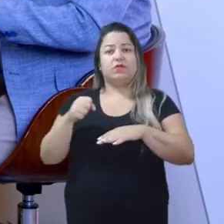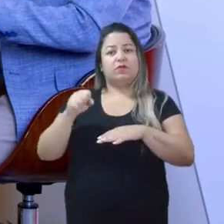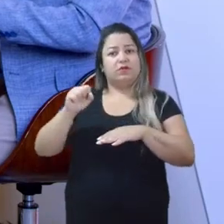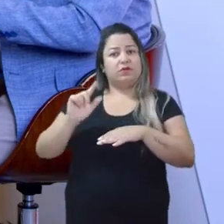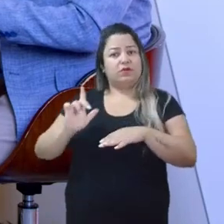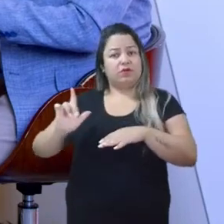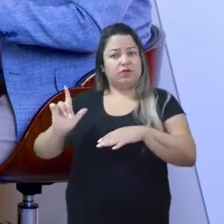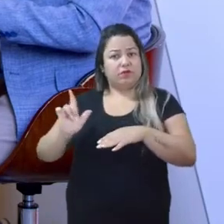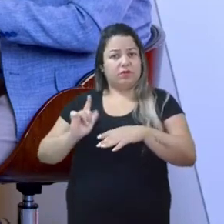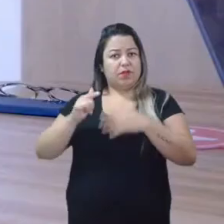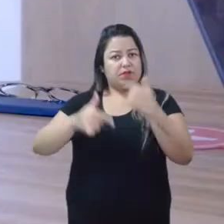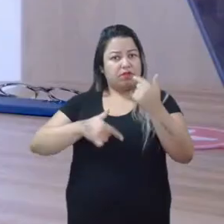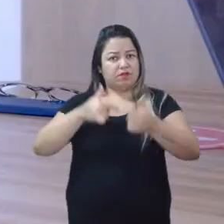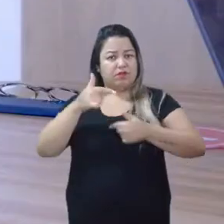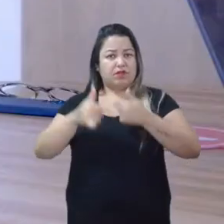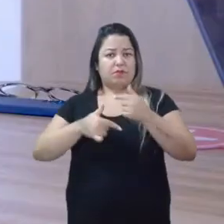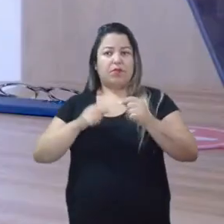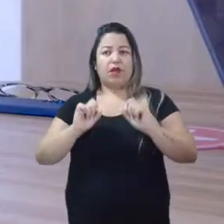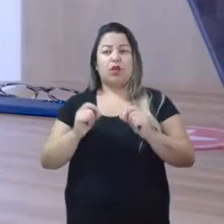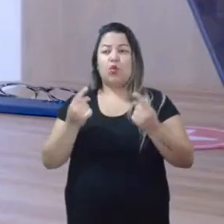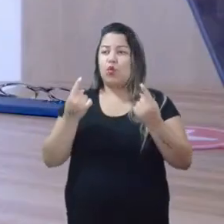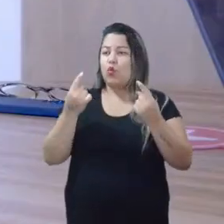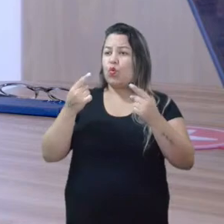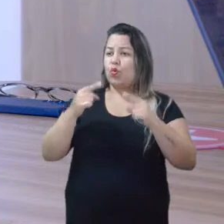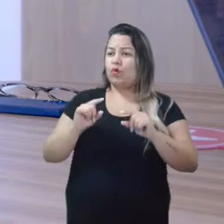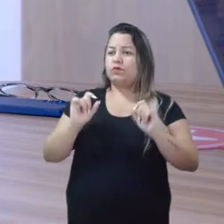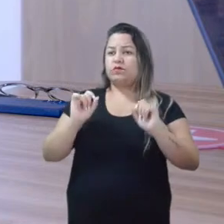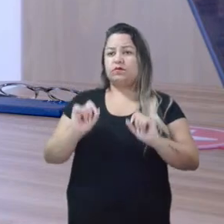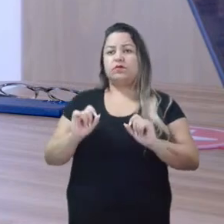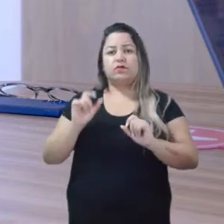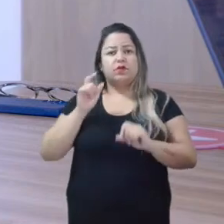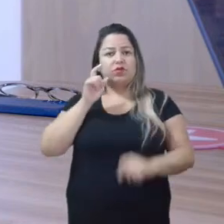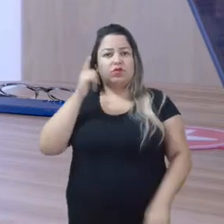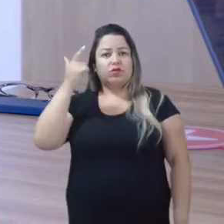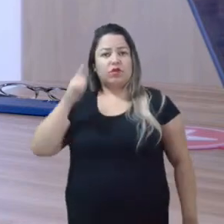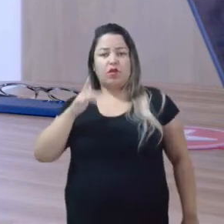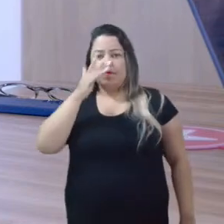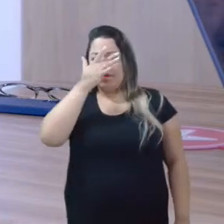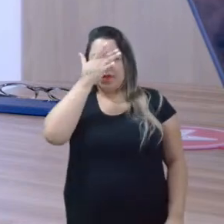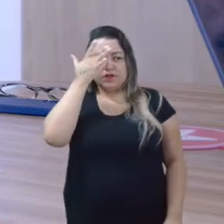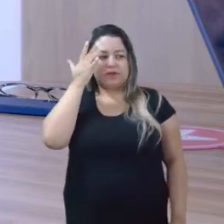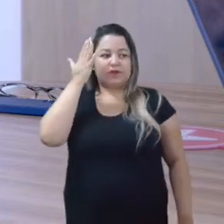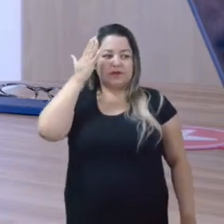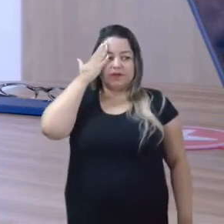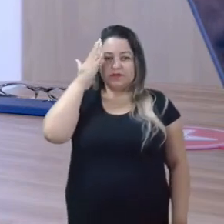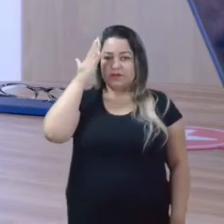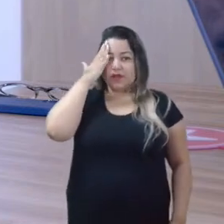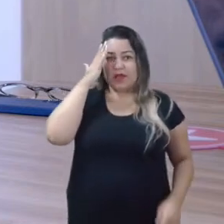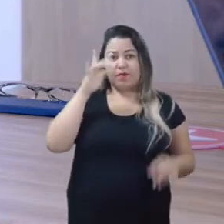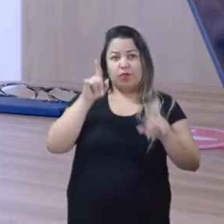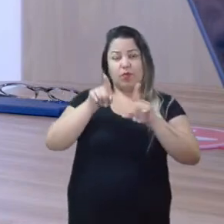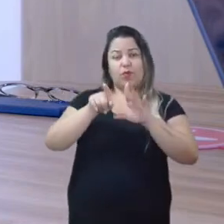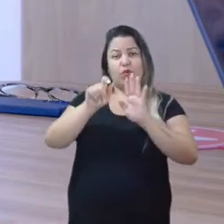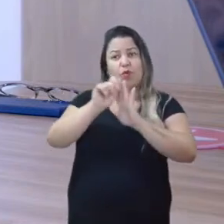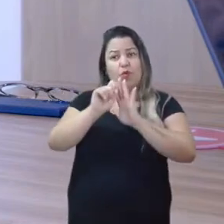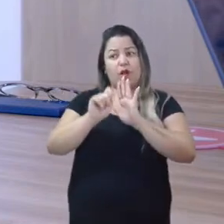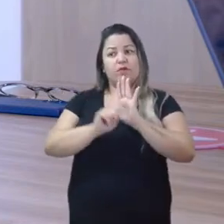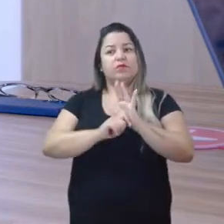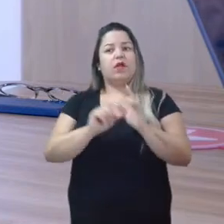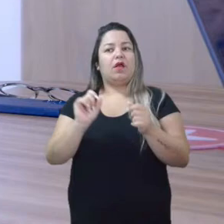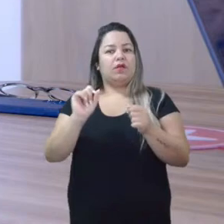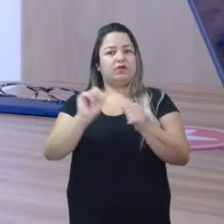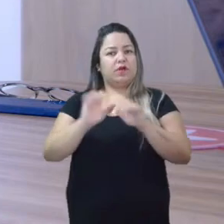a favor e contra os interesses de alguém. E a gente sabe que esses algoritmos que fazem as plataformas